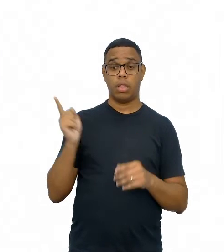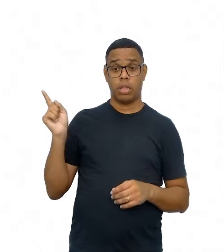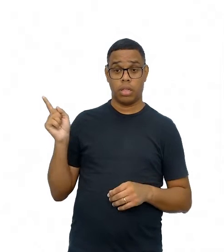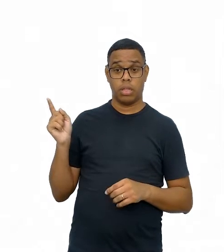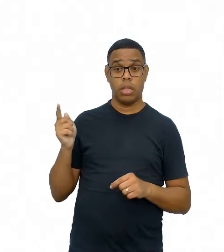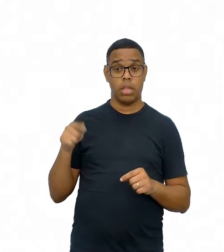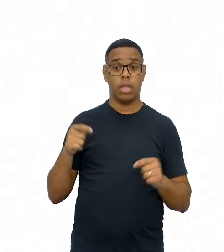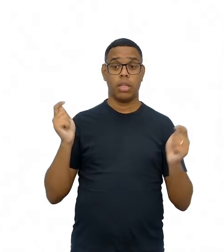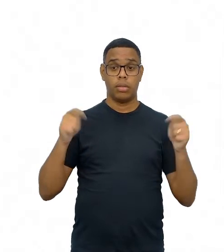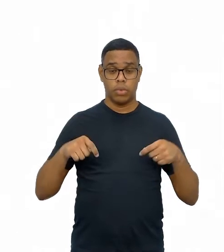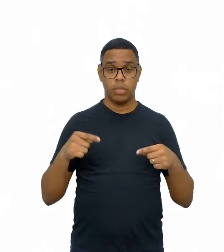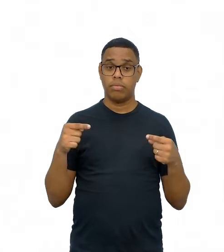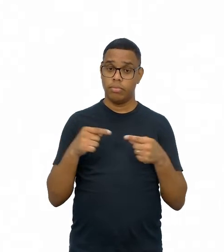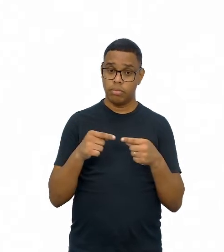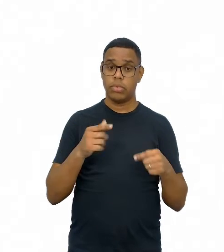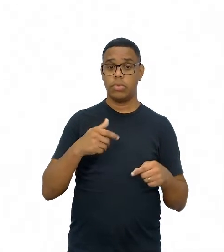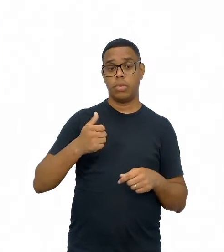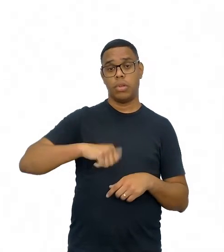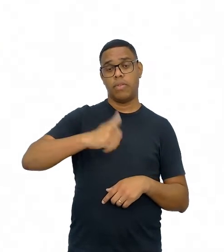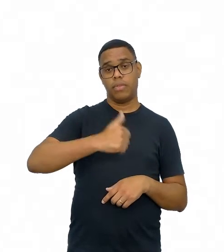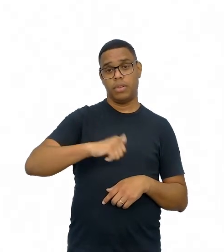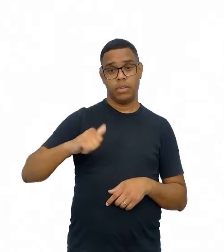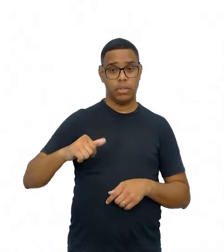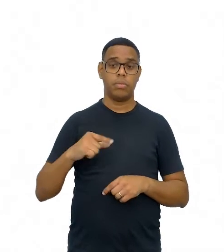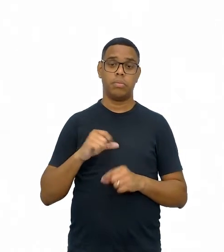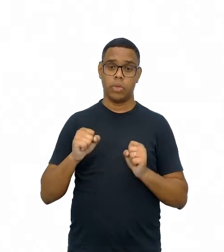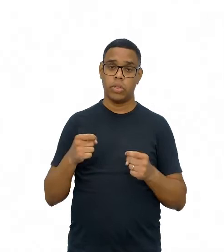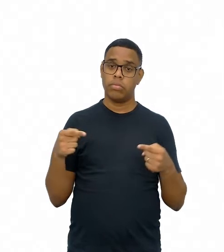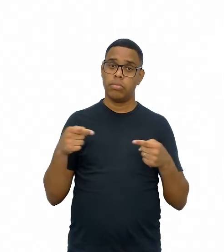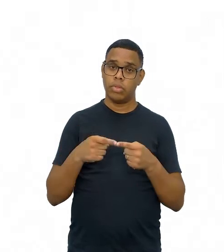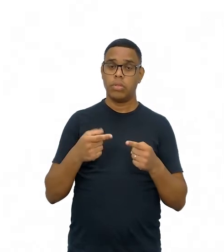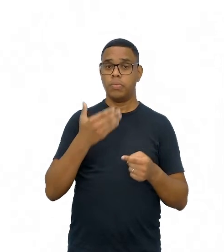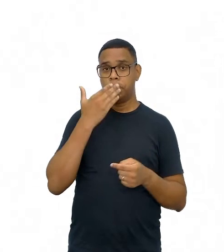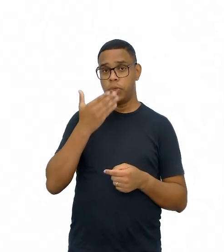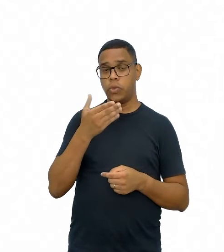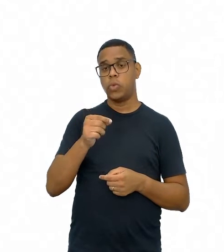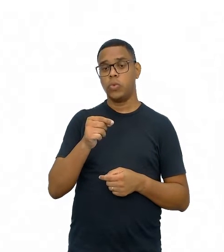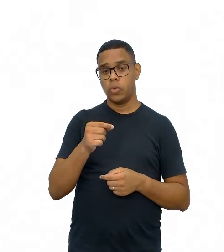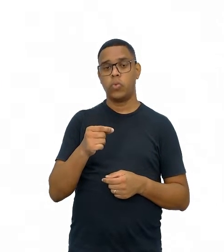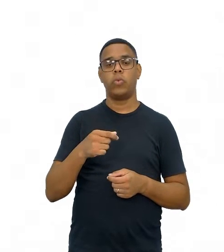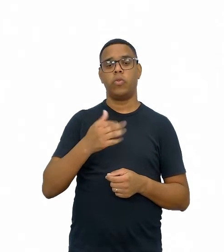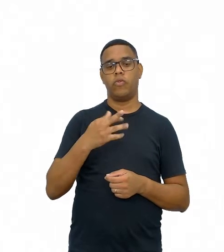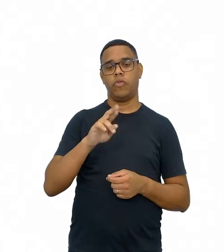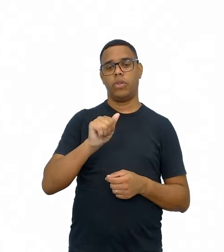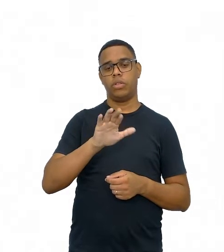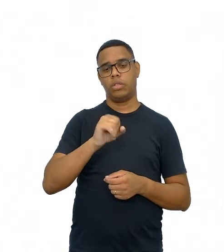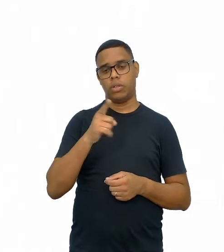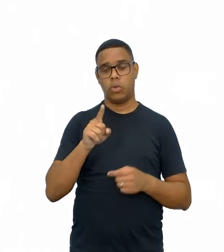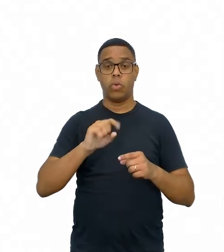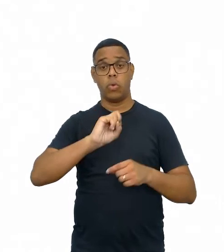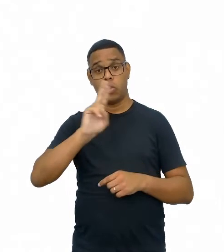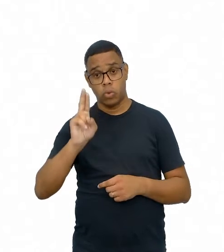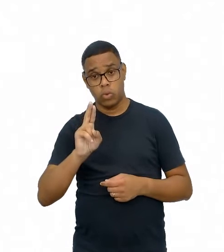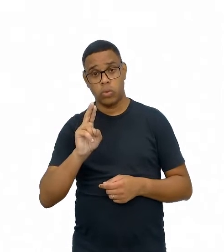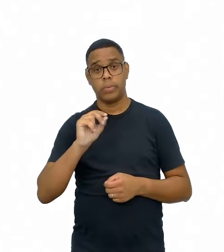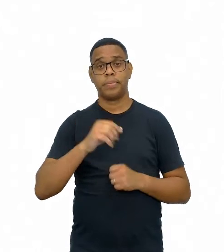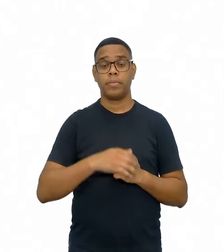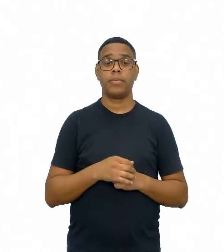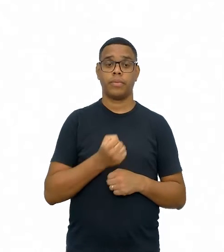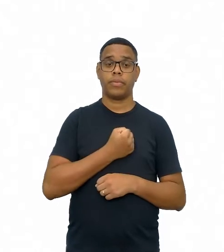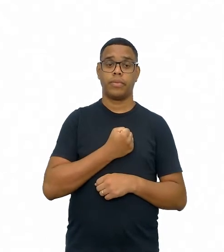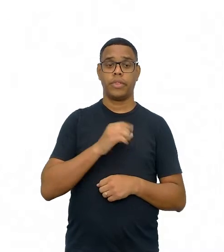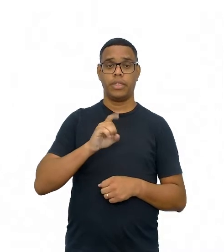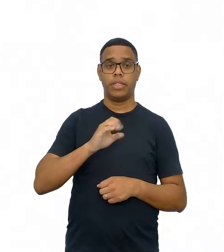a habilidade diz, e dentro da avaliação pode vir tanto a solicitação da fração quanto do